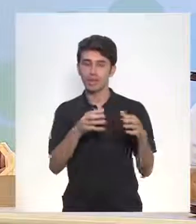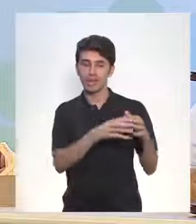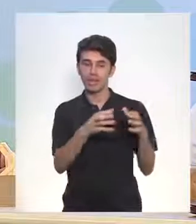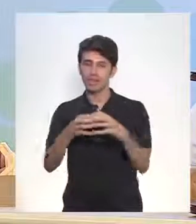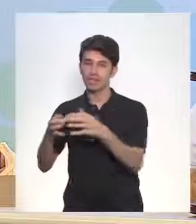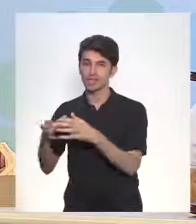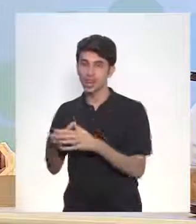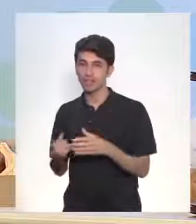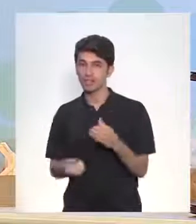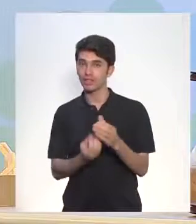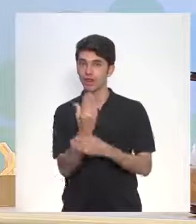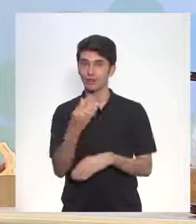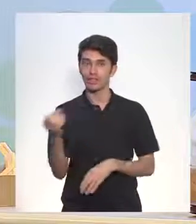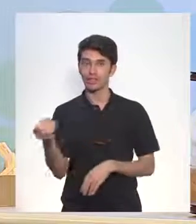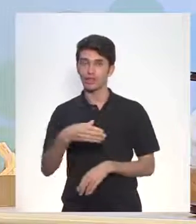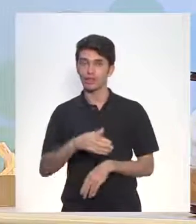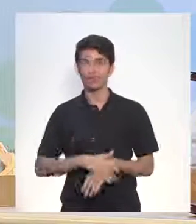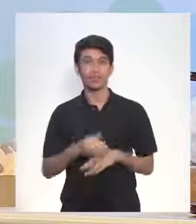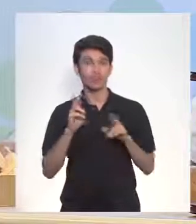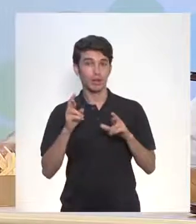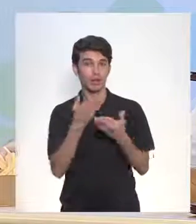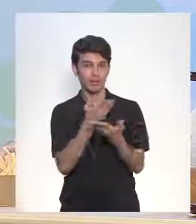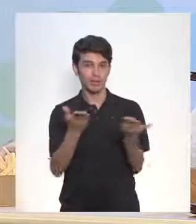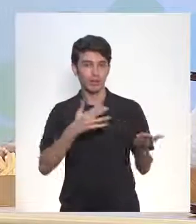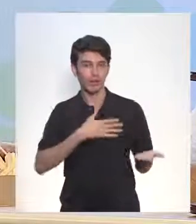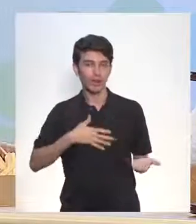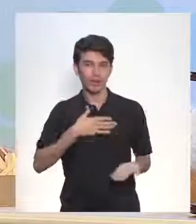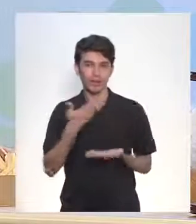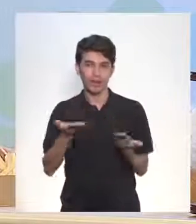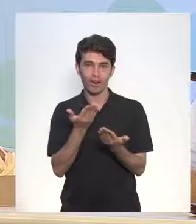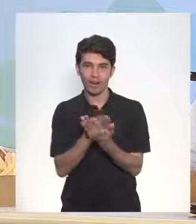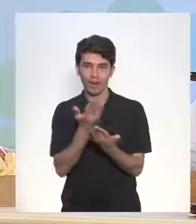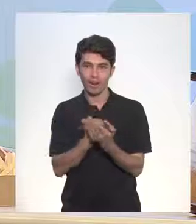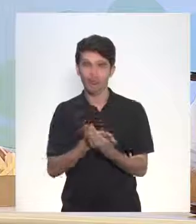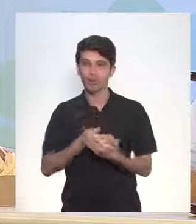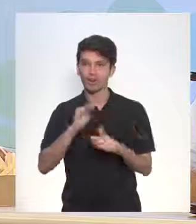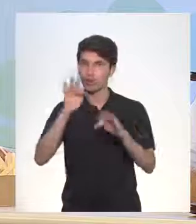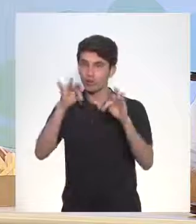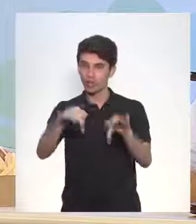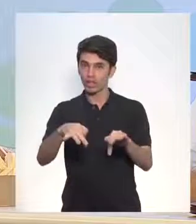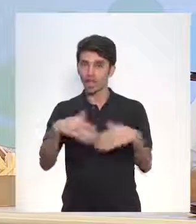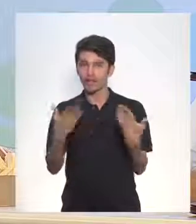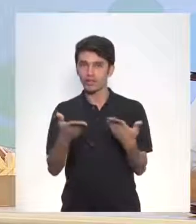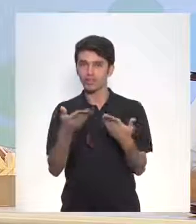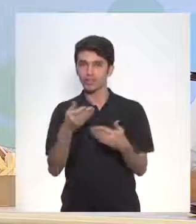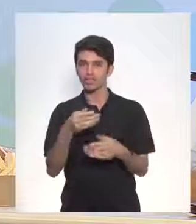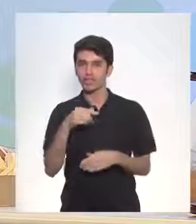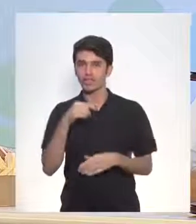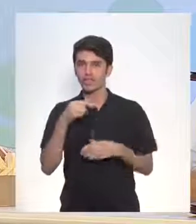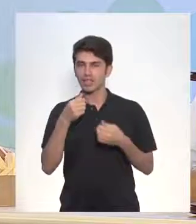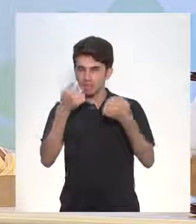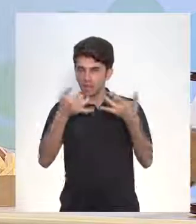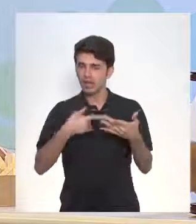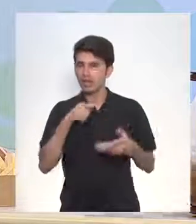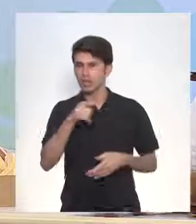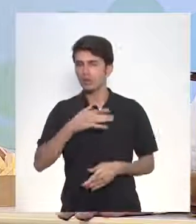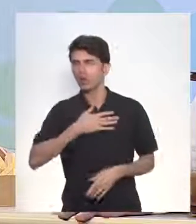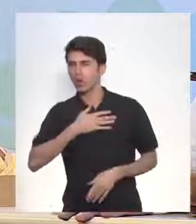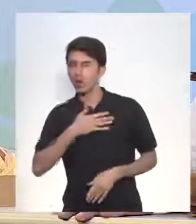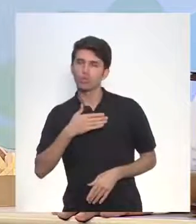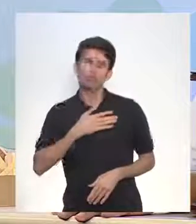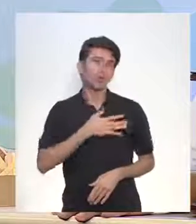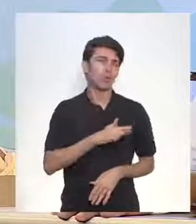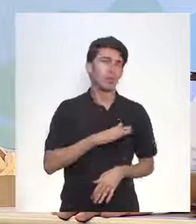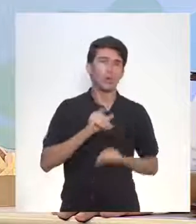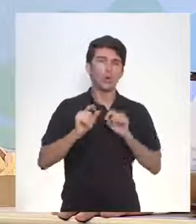surgiram. Espero que vocês tenham gostado da nossa aula. No final da aula, vocês pontuem aquilo que vocês gostaram, o que vocês não gostaram. Estamos